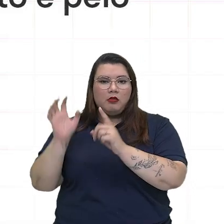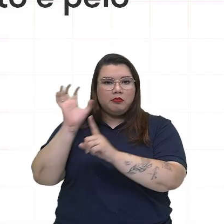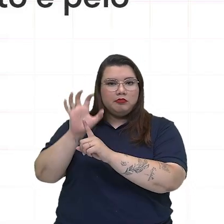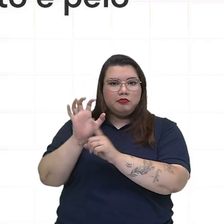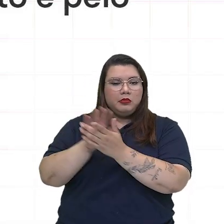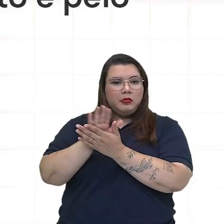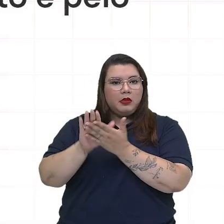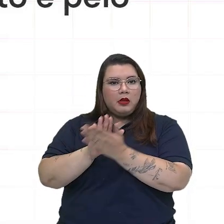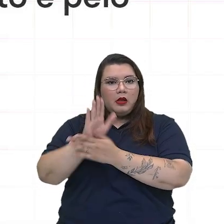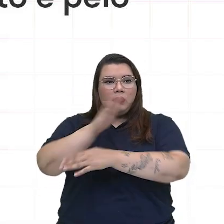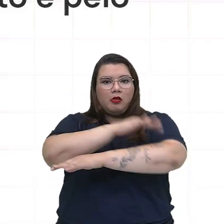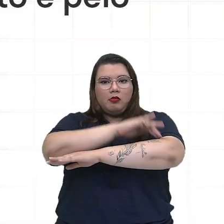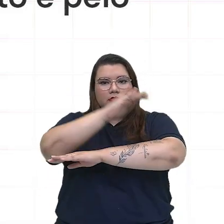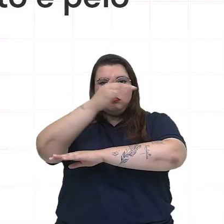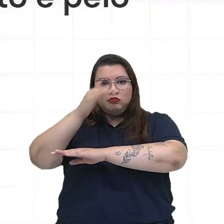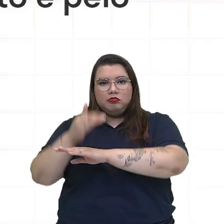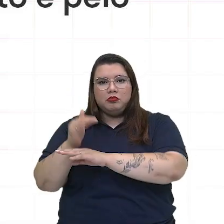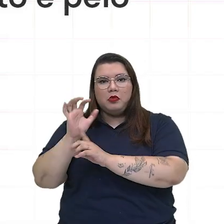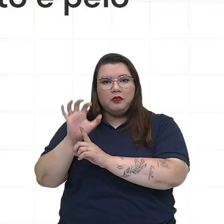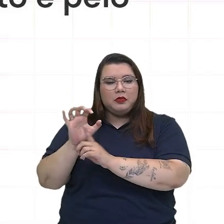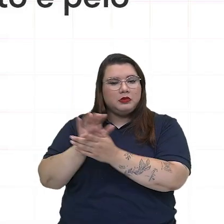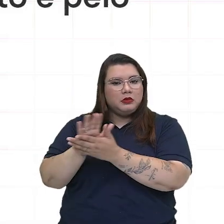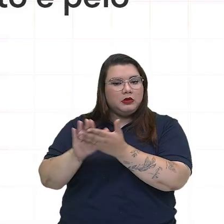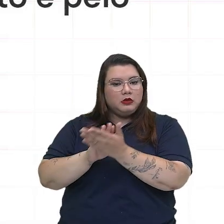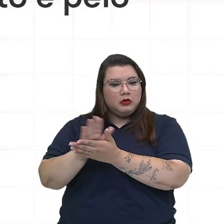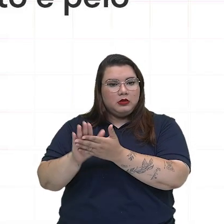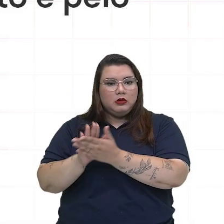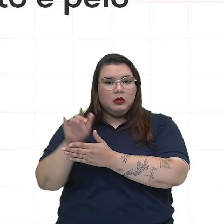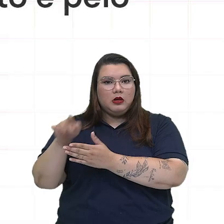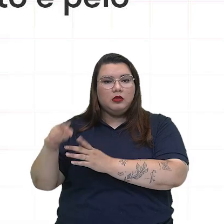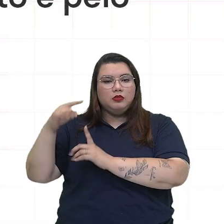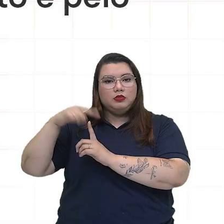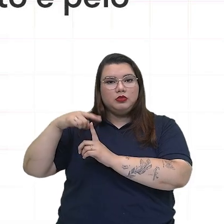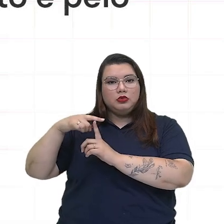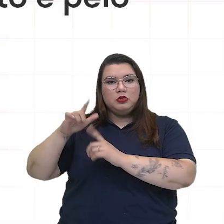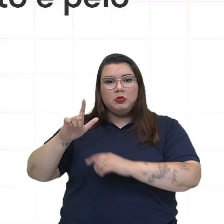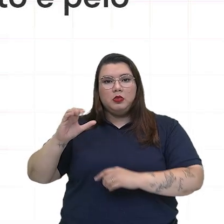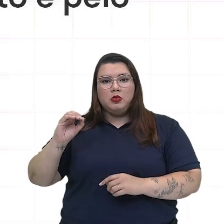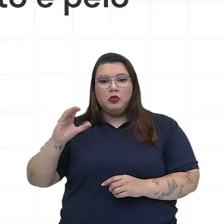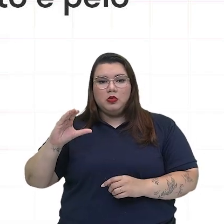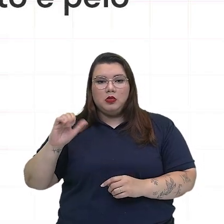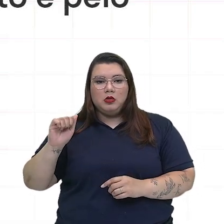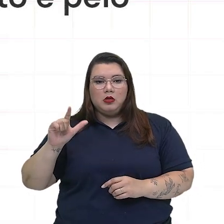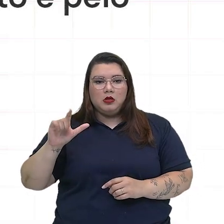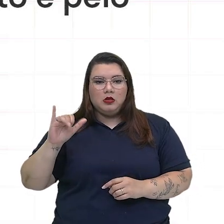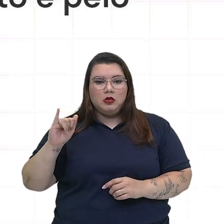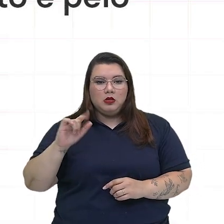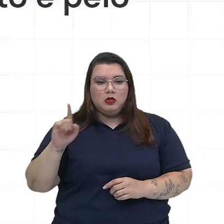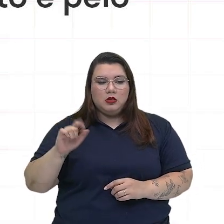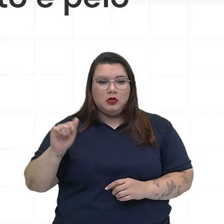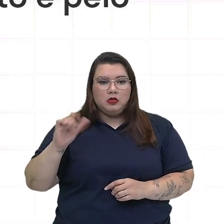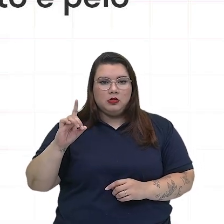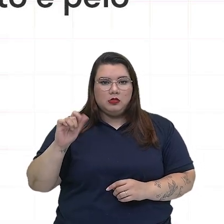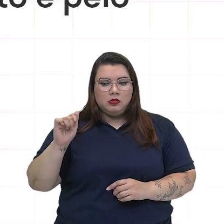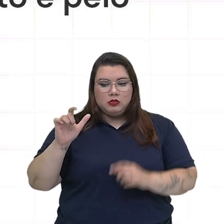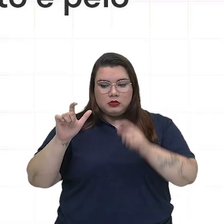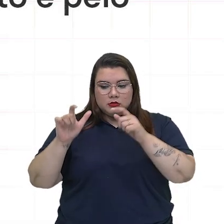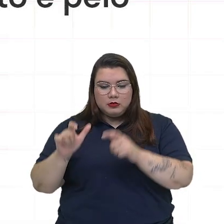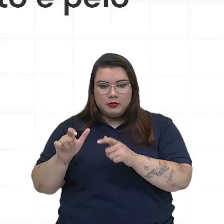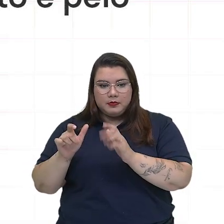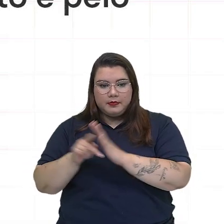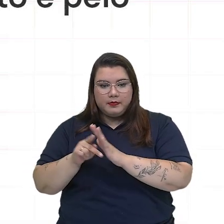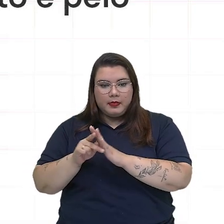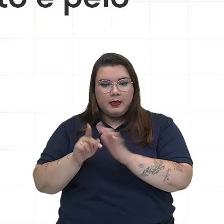e pelo declive do terreno. Isso é uma irrigação localizada, tá? Lembre-se, localizada bem no local ali